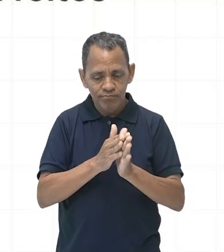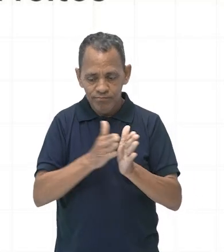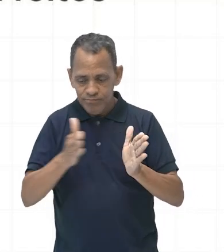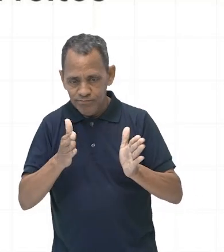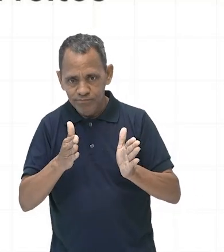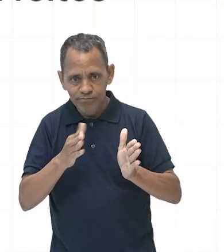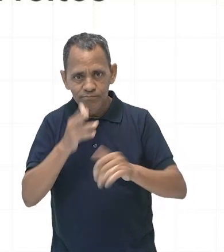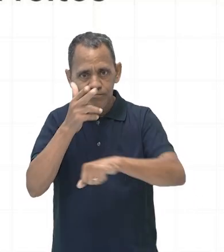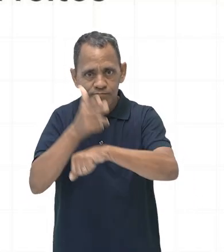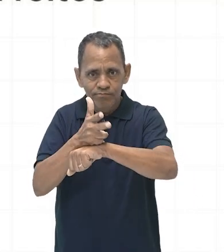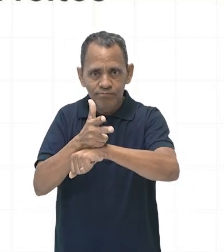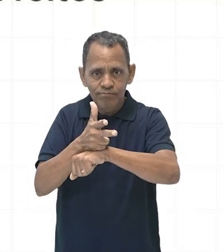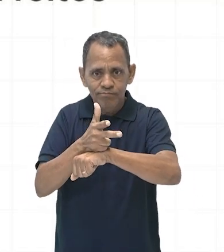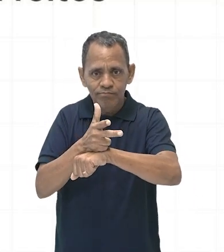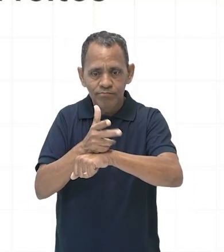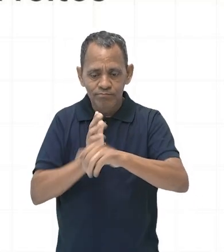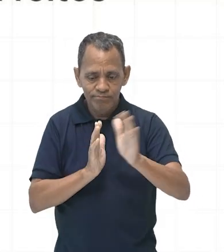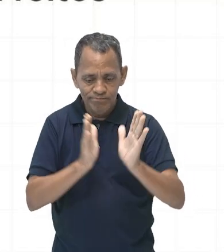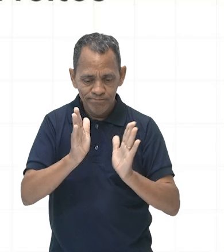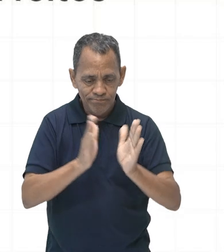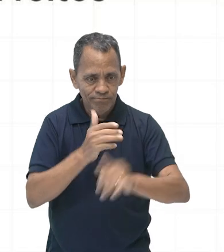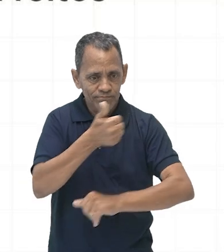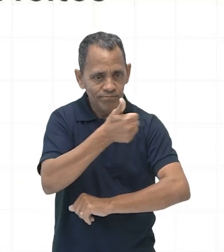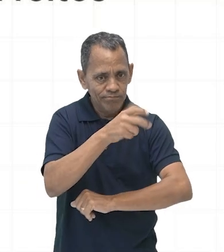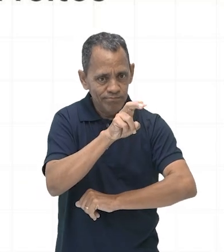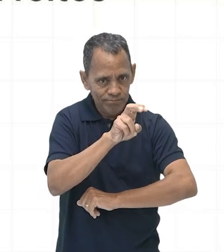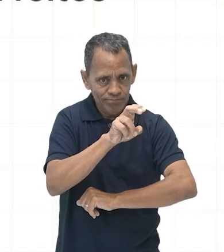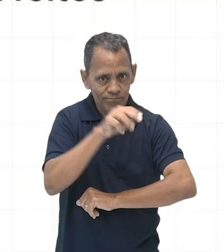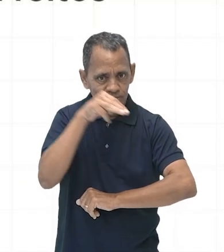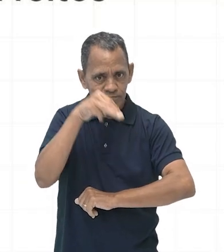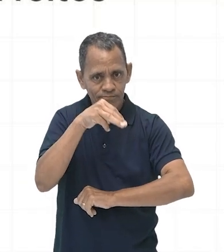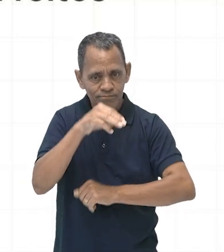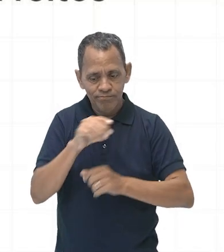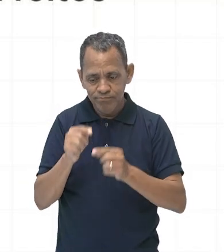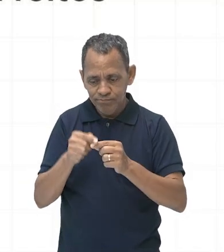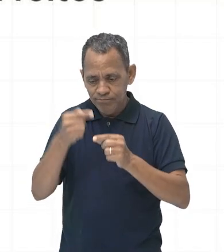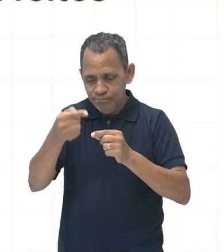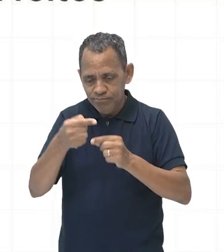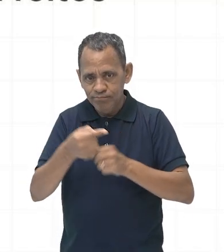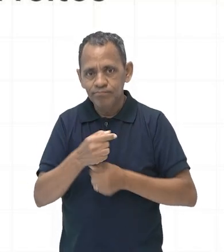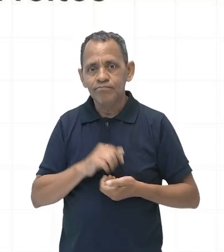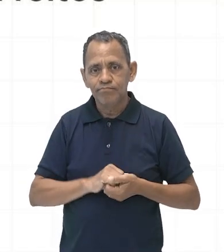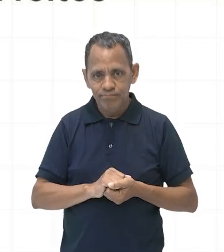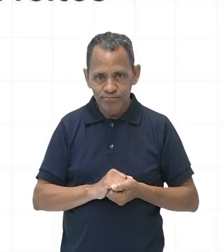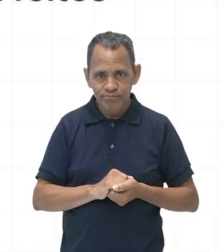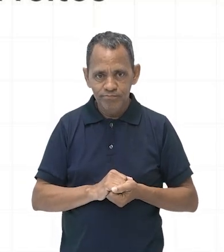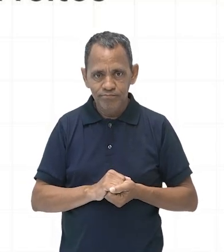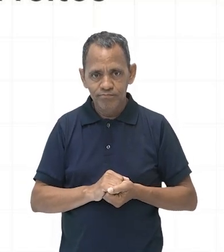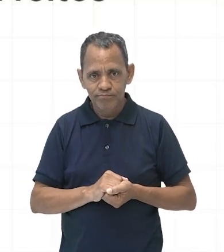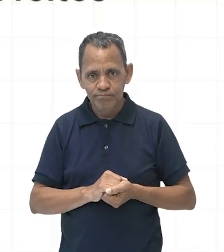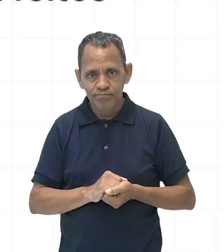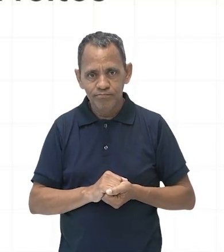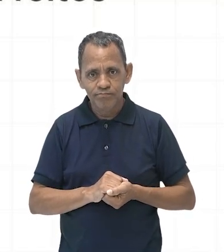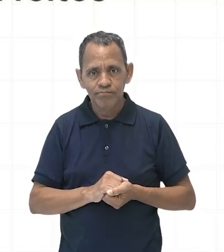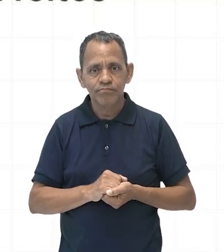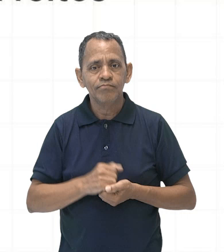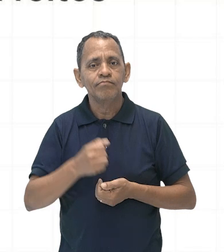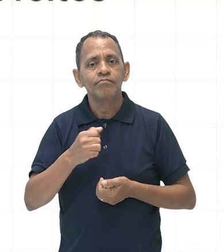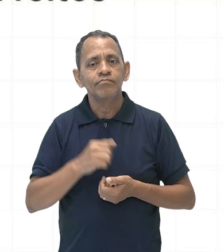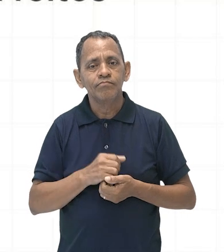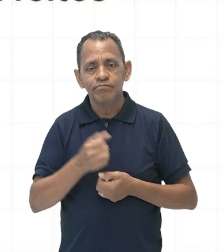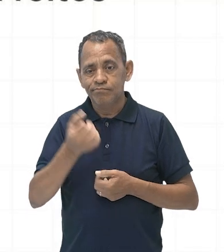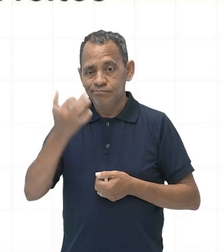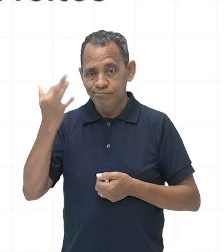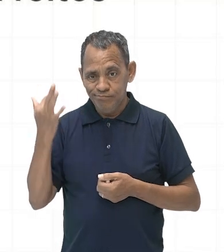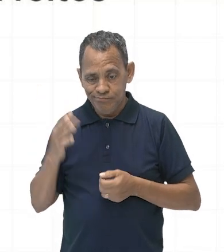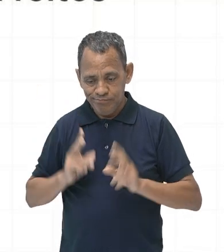com 15 minutos, né? Depois, a segunda grandeza, a gente pode dizer, né, que é a